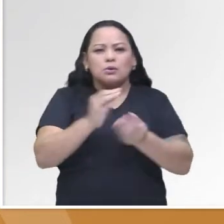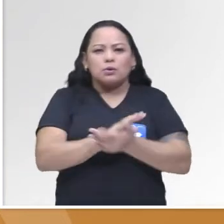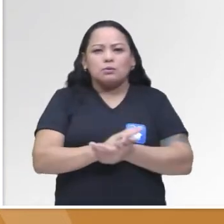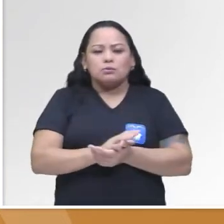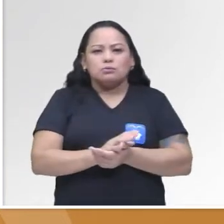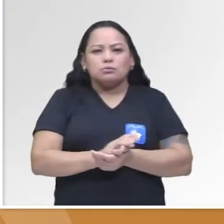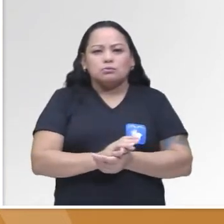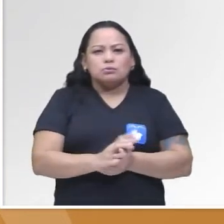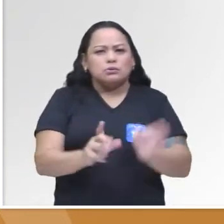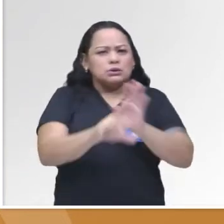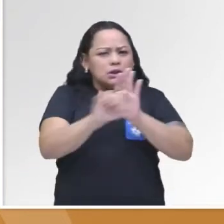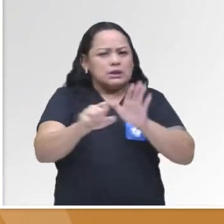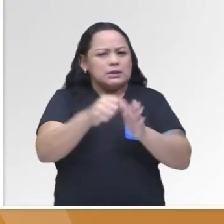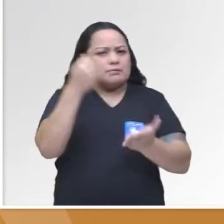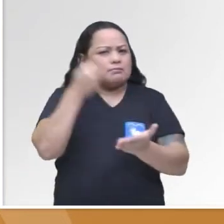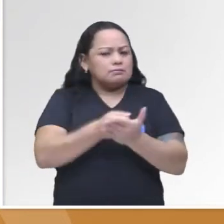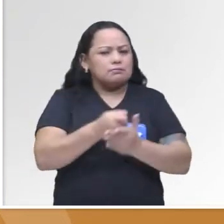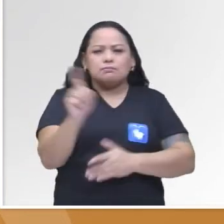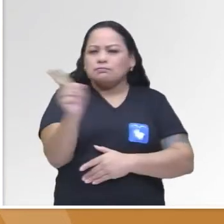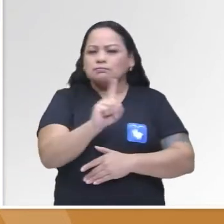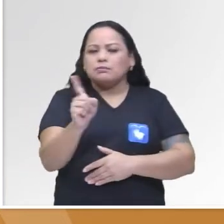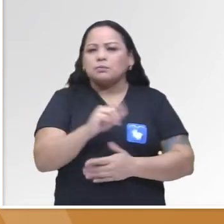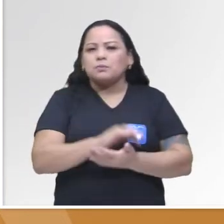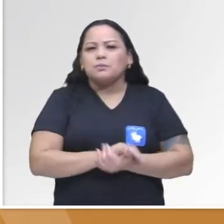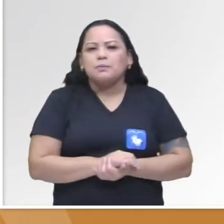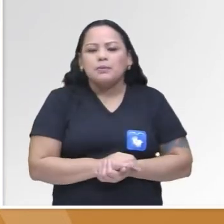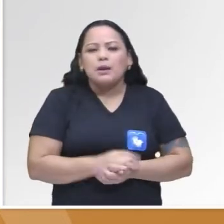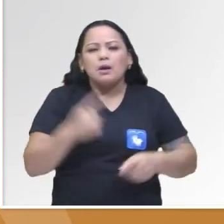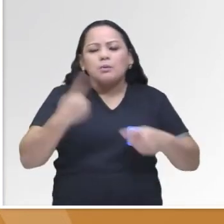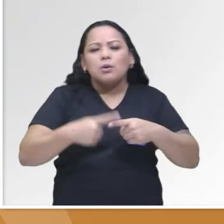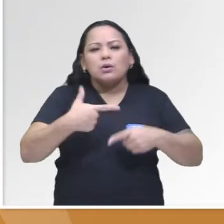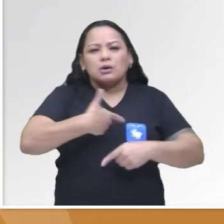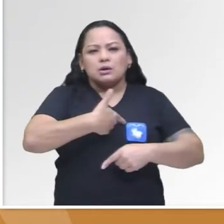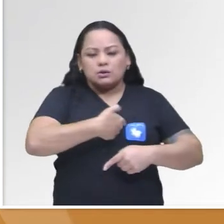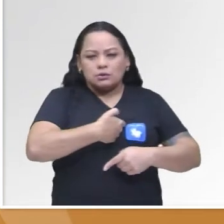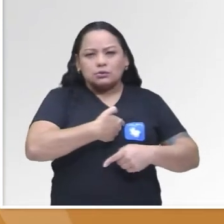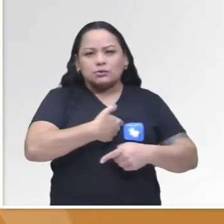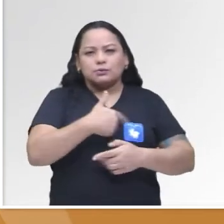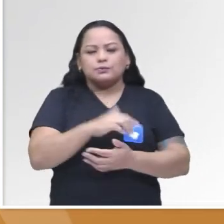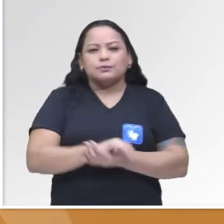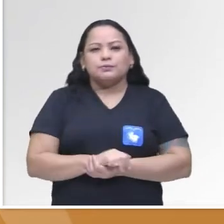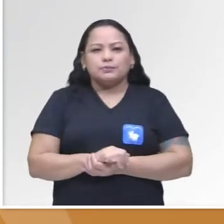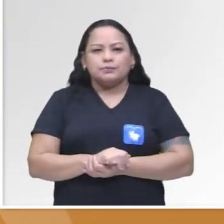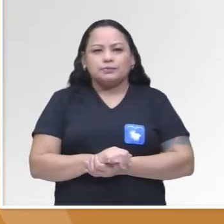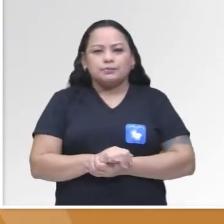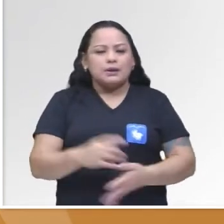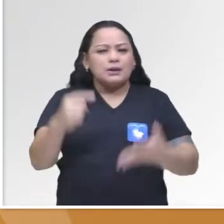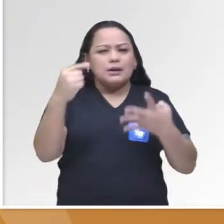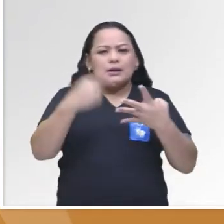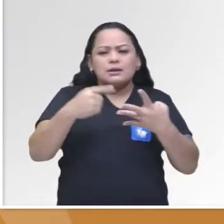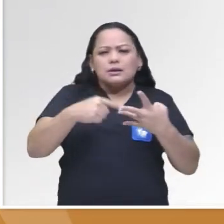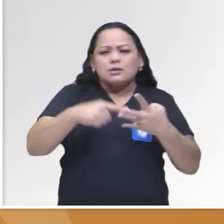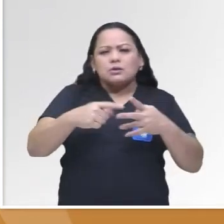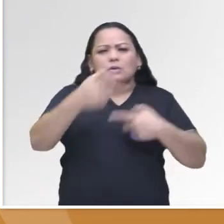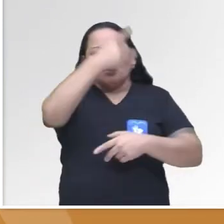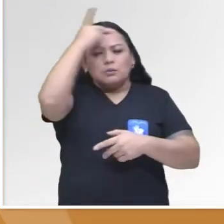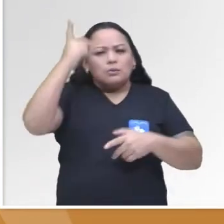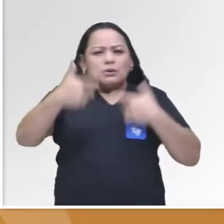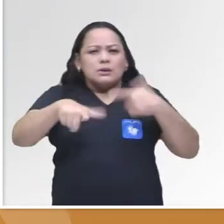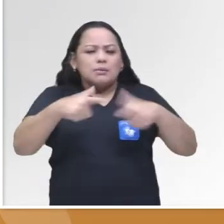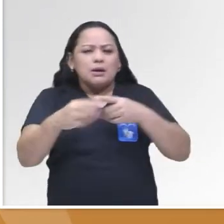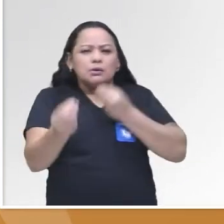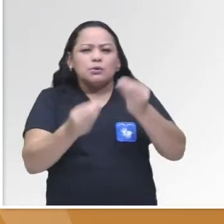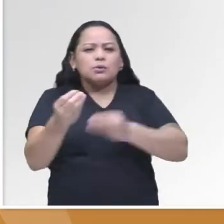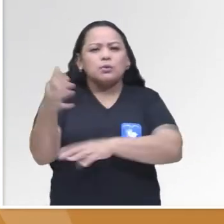ilegalidade. Tá? Agora, por que o Getúlio Vargas pegava essa questão dos trabalhadores como uma bandeira